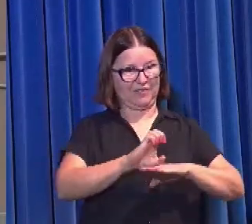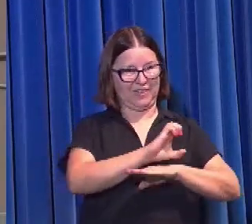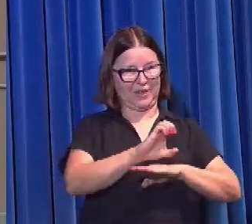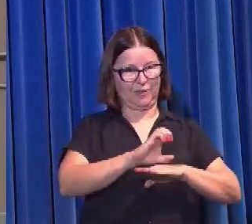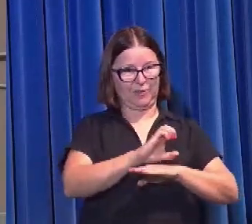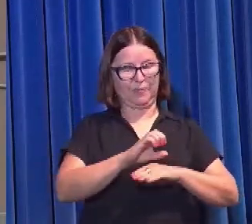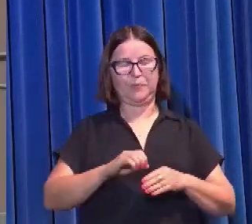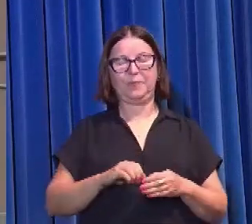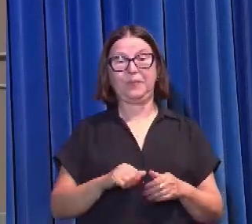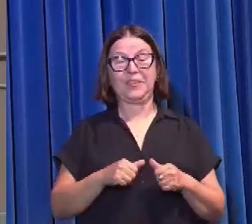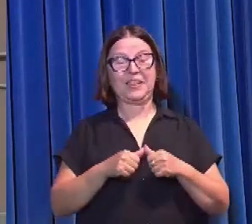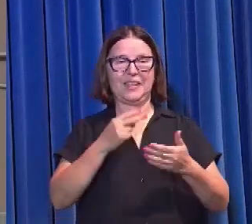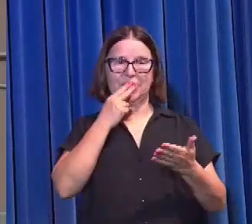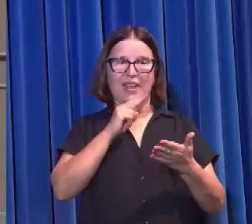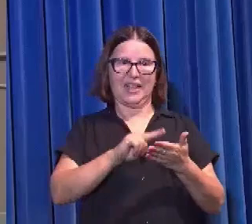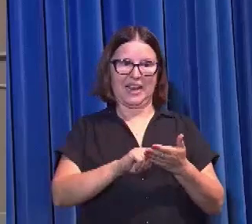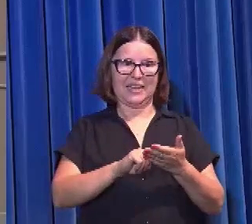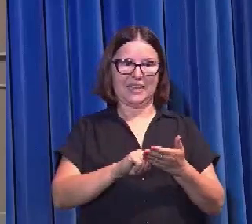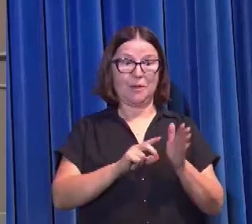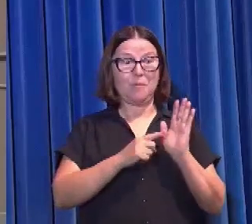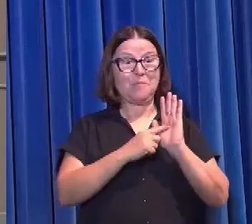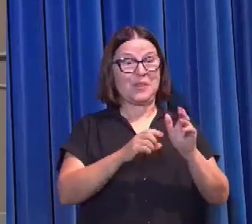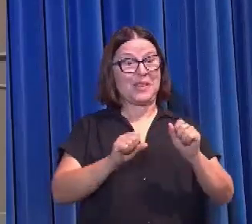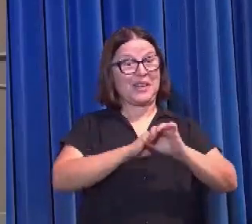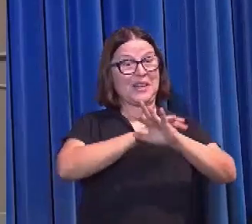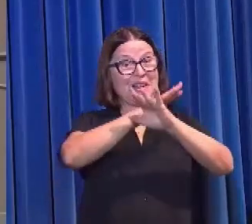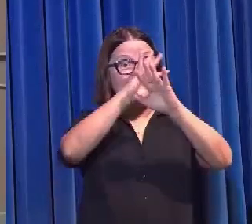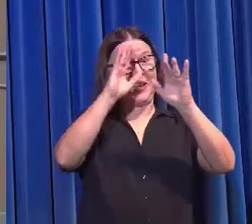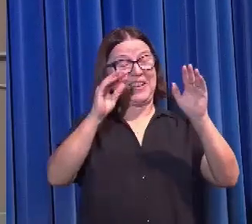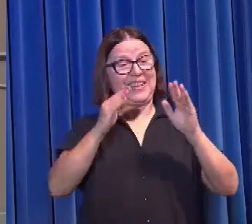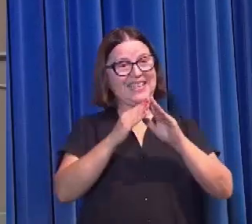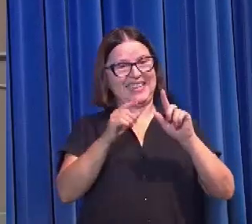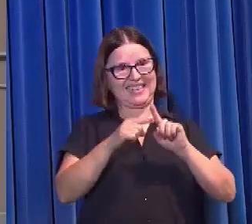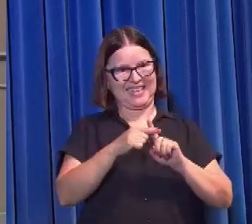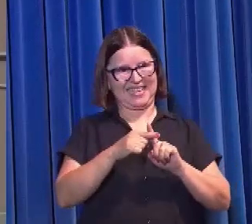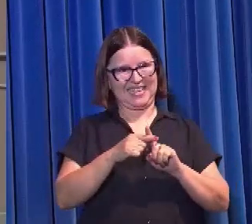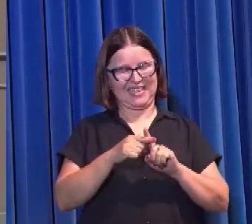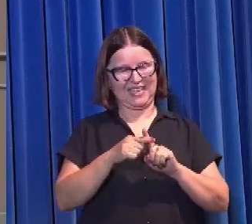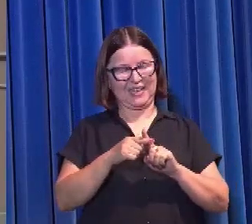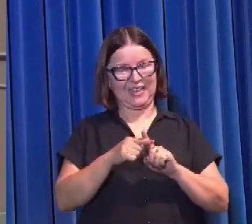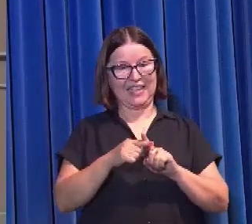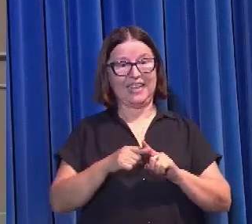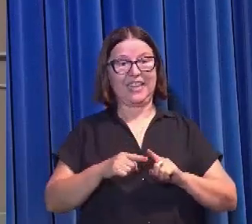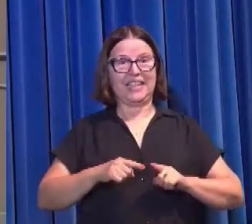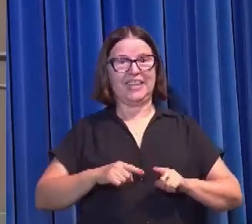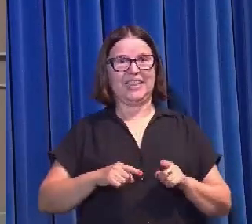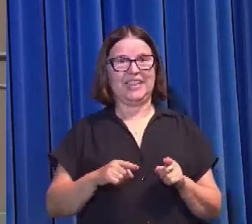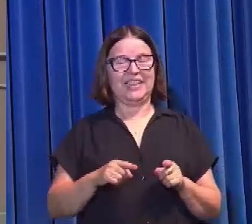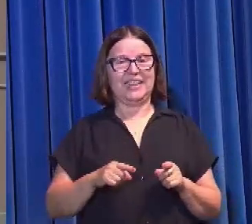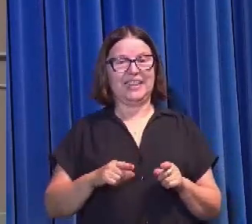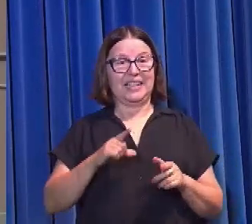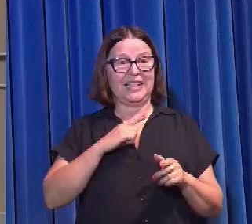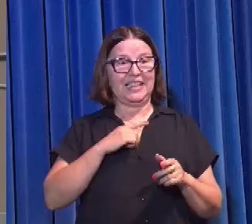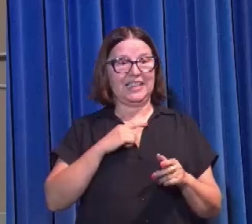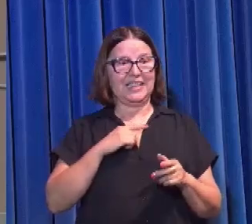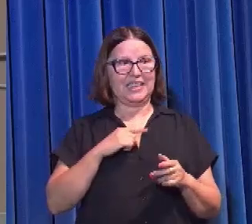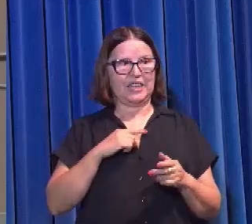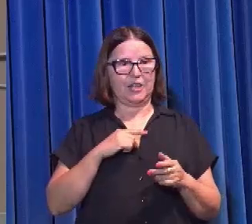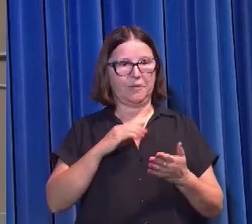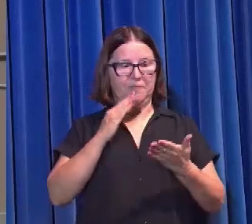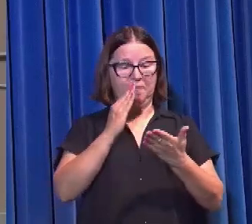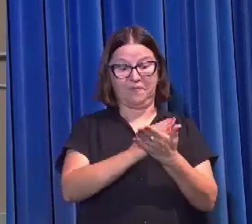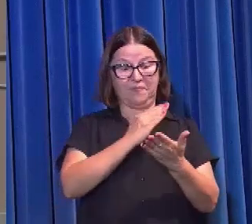uma frase, ela mostra a glória da igreja. E ela tem uma grande subdivisão, ela tem duas grandes divisões. Ela